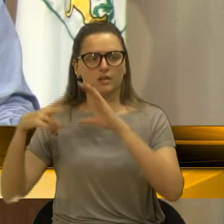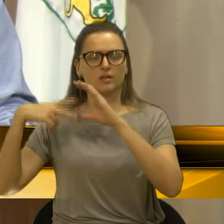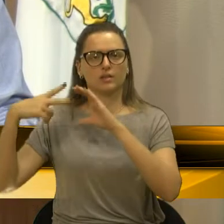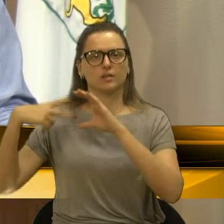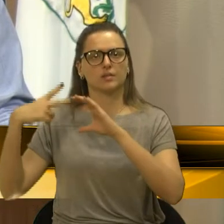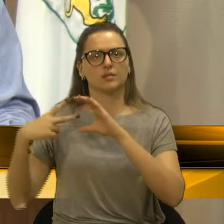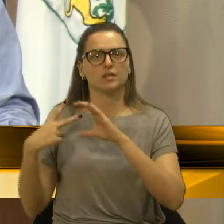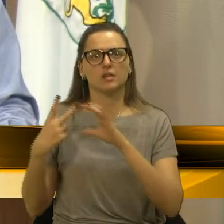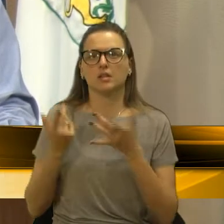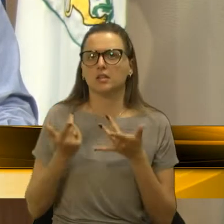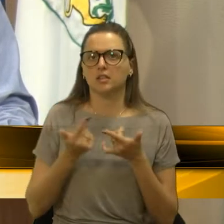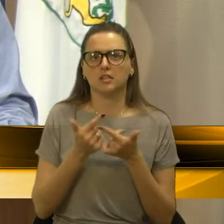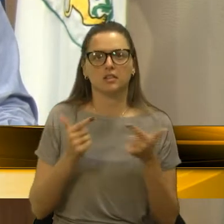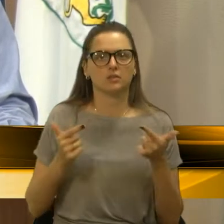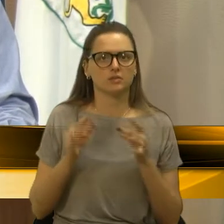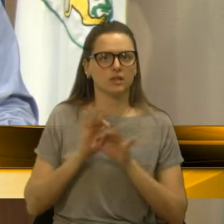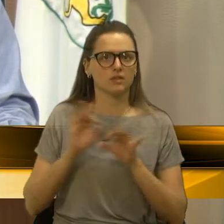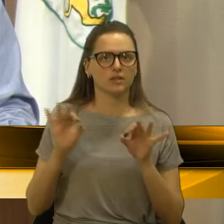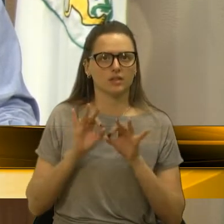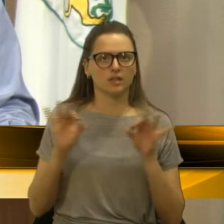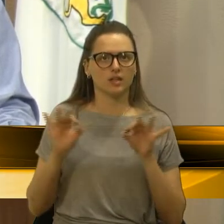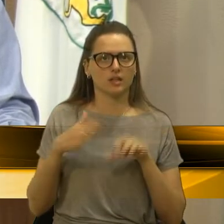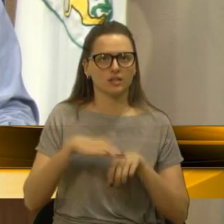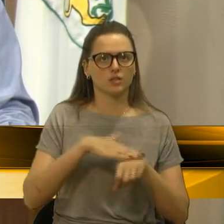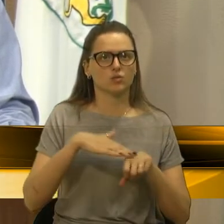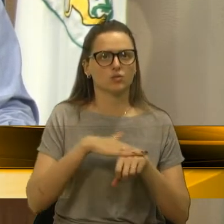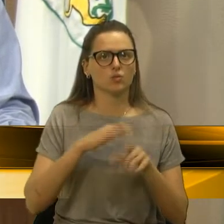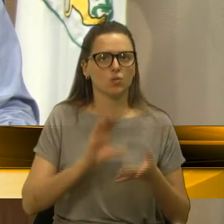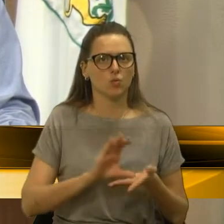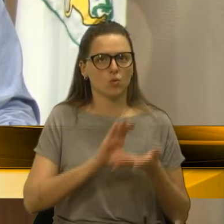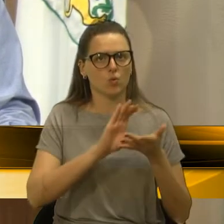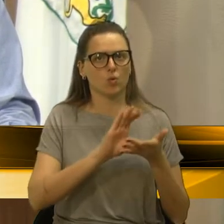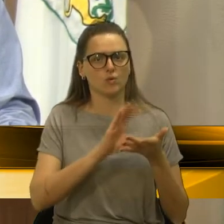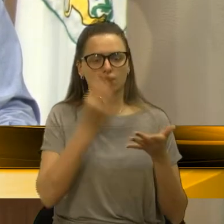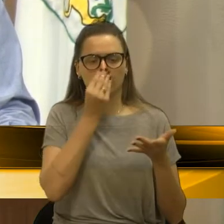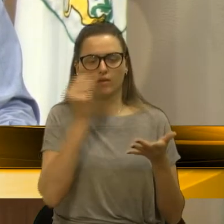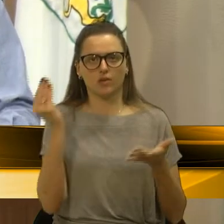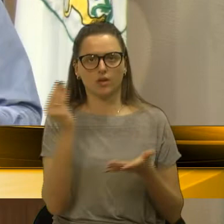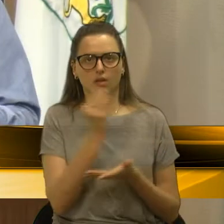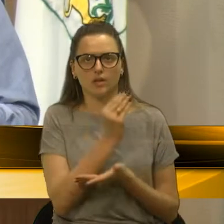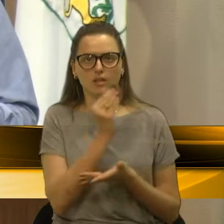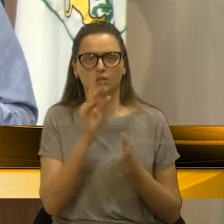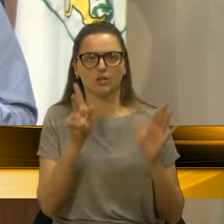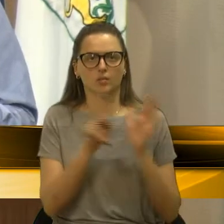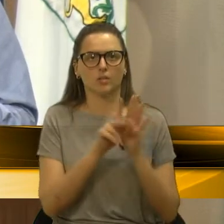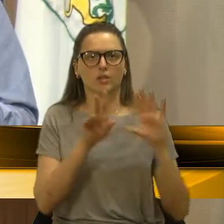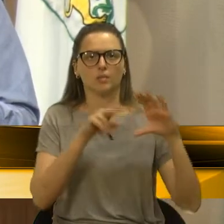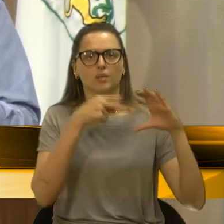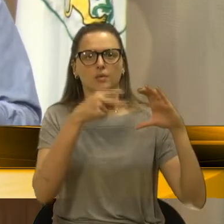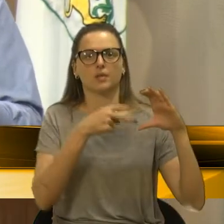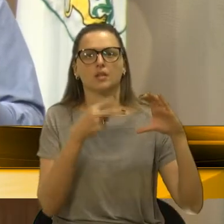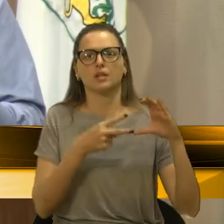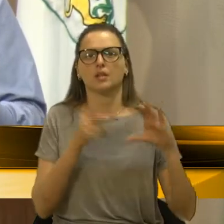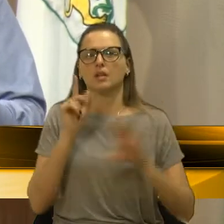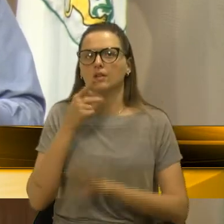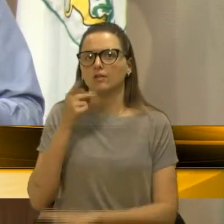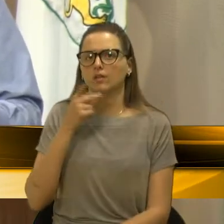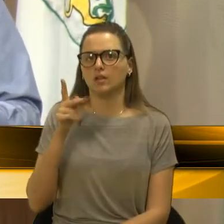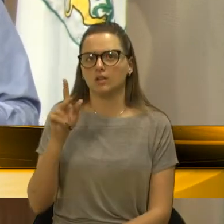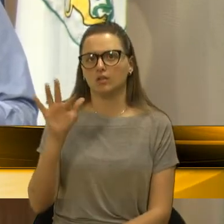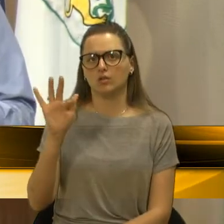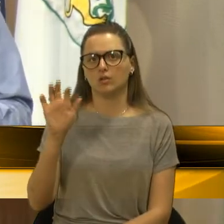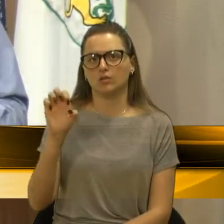e em momento algum fomos ouvidos. O Conselho foi ignorado pela Câmara, comentou Fernando